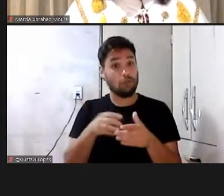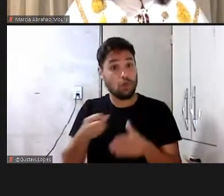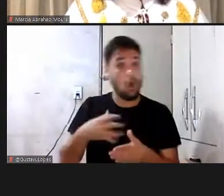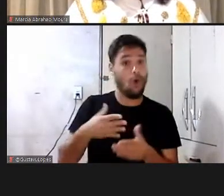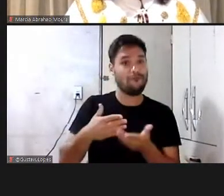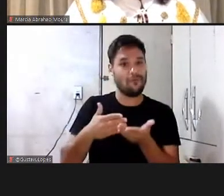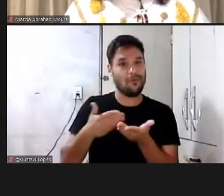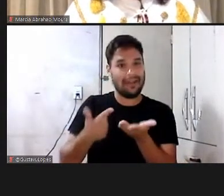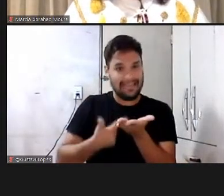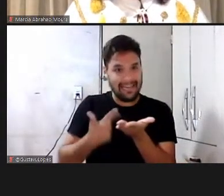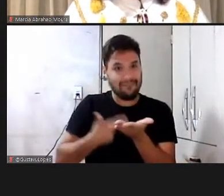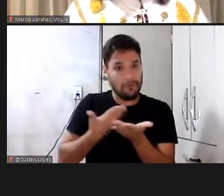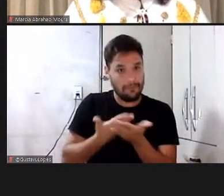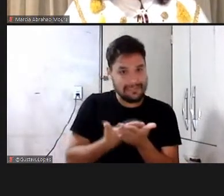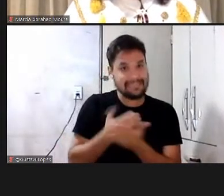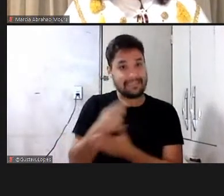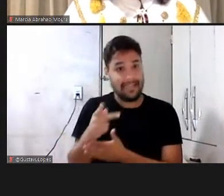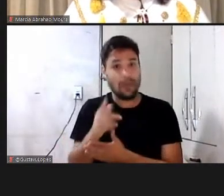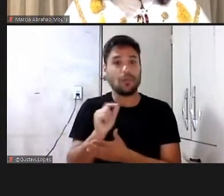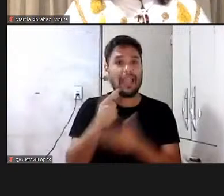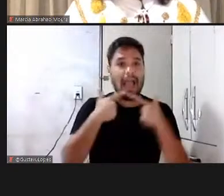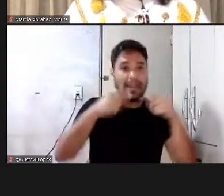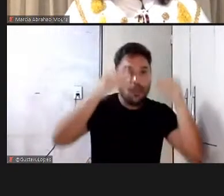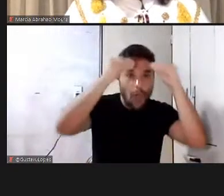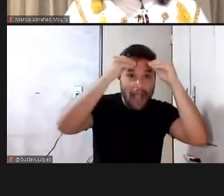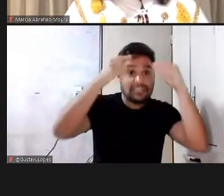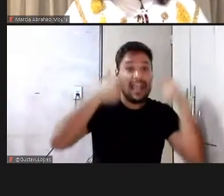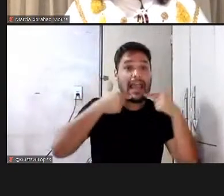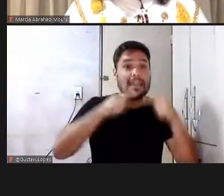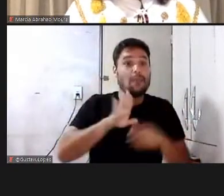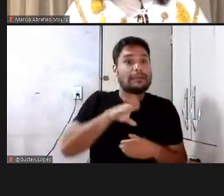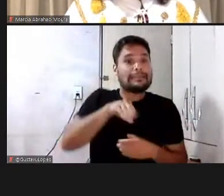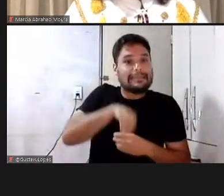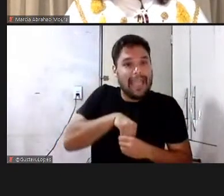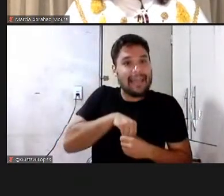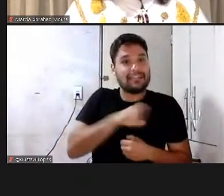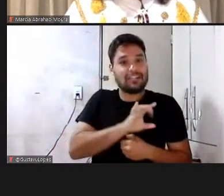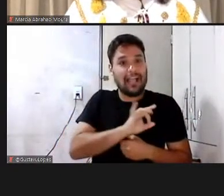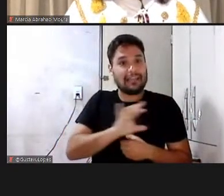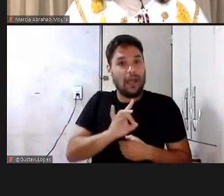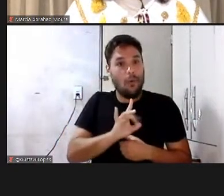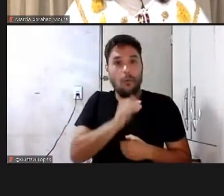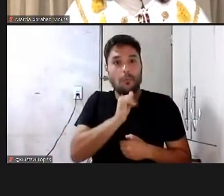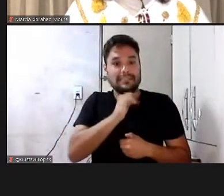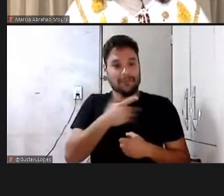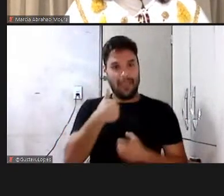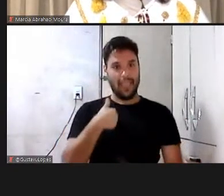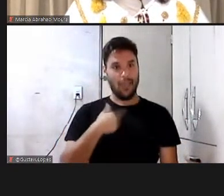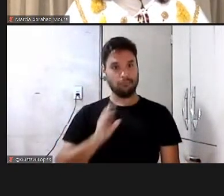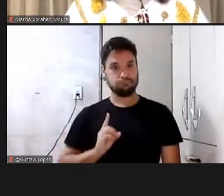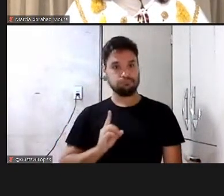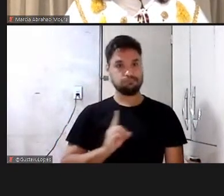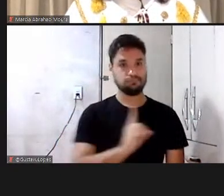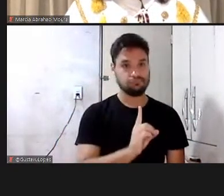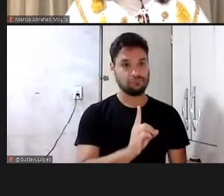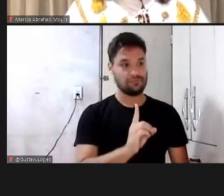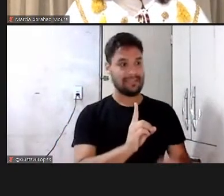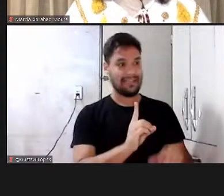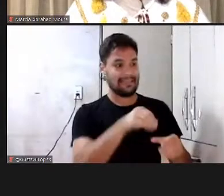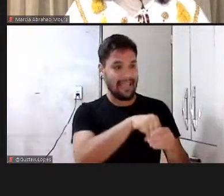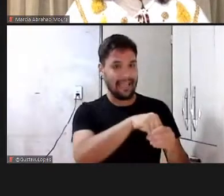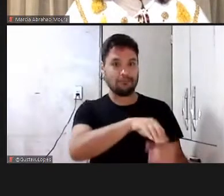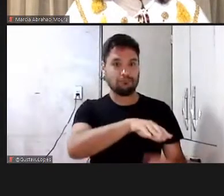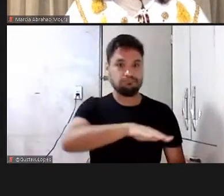a faculdade de linguagem e a língua interna que se desenvolve a partir da exposição do indivíduo aos dados linguísticos primários na